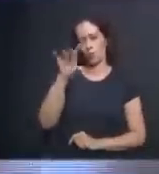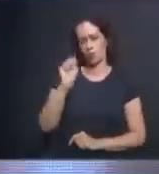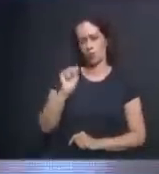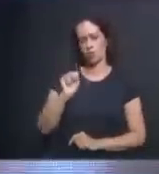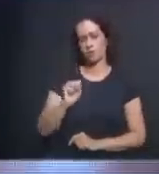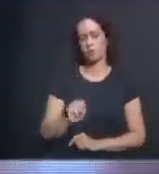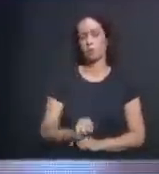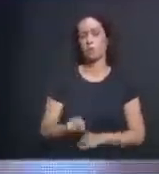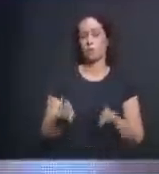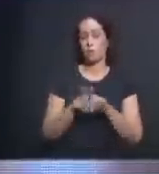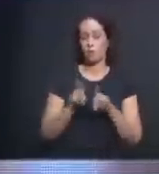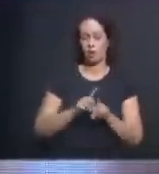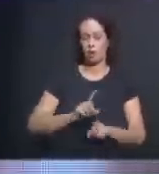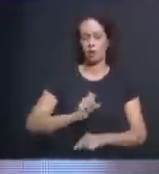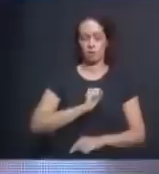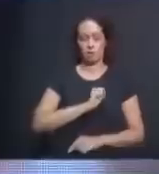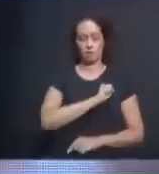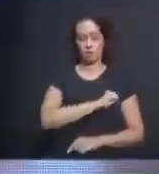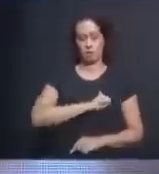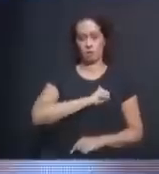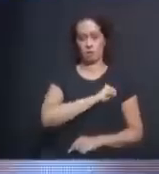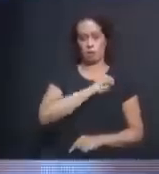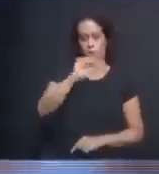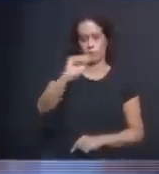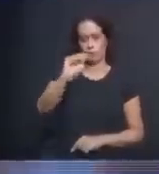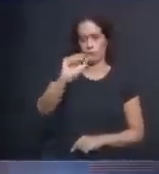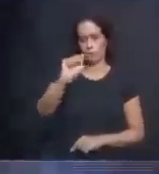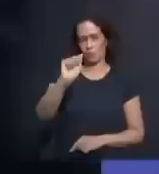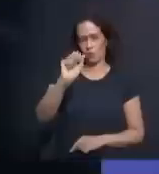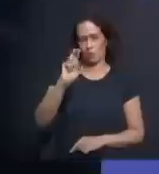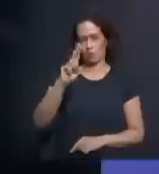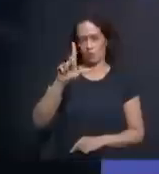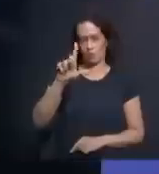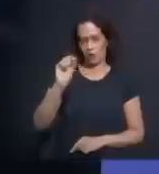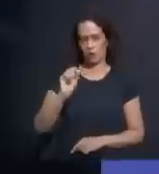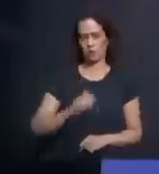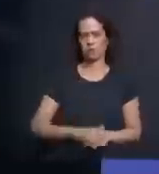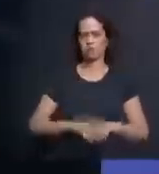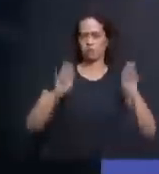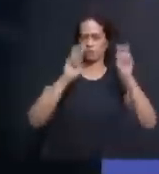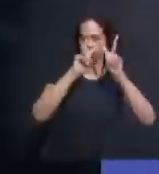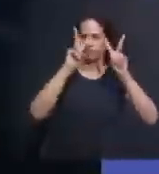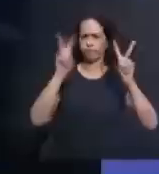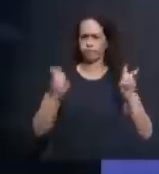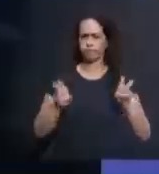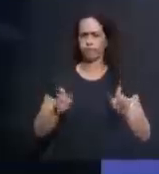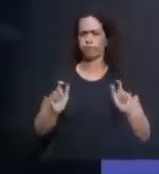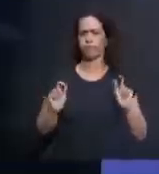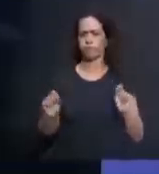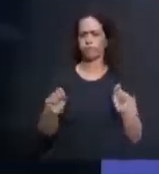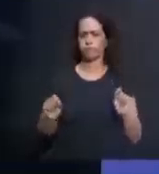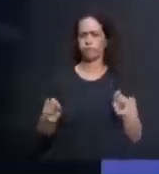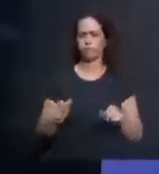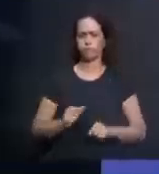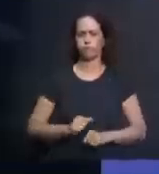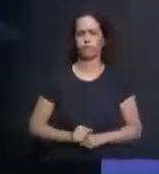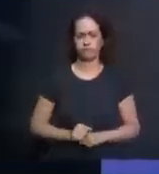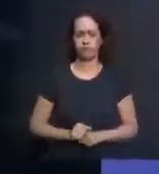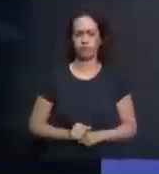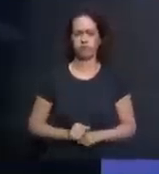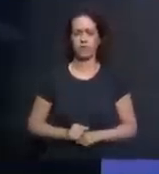O nome da mensagem de hoje é: Pegue o Martelo, Capitão